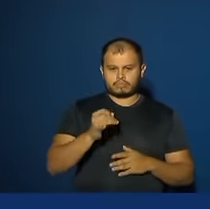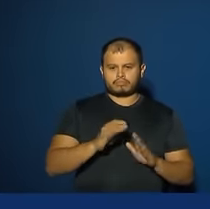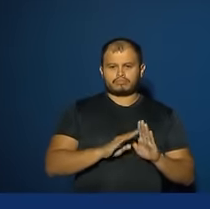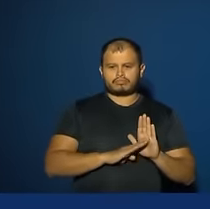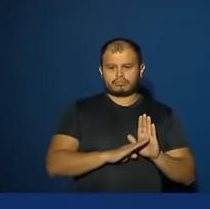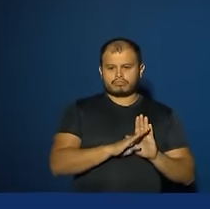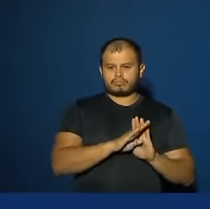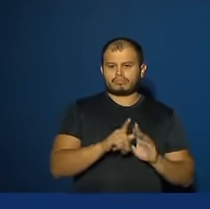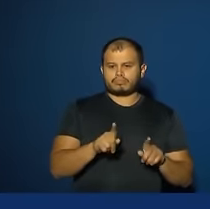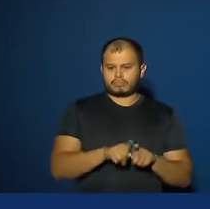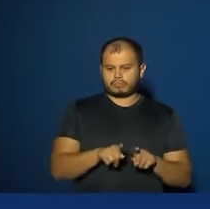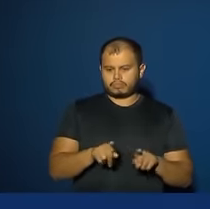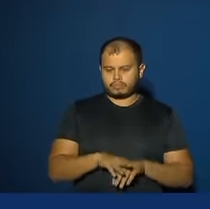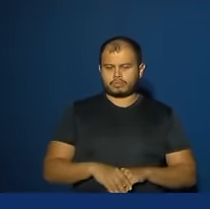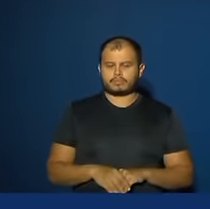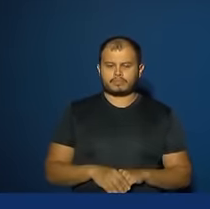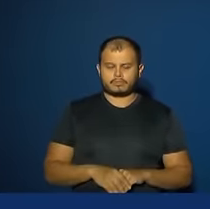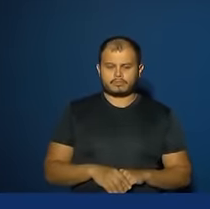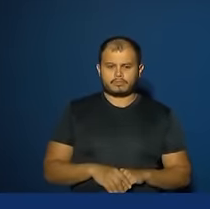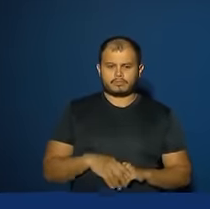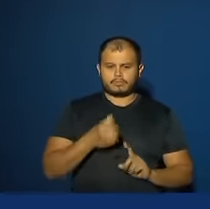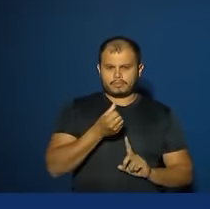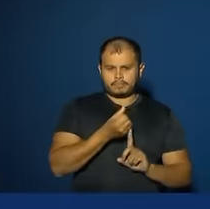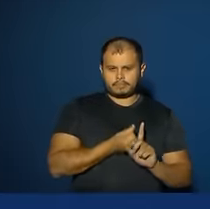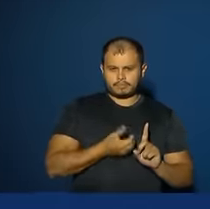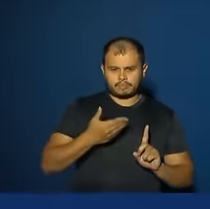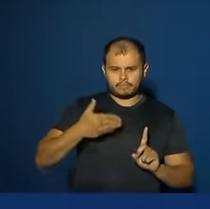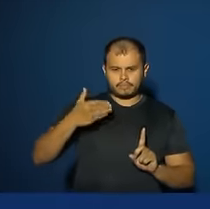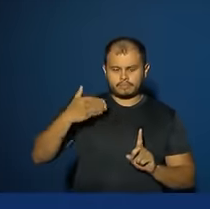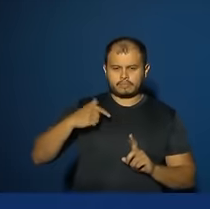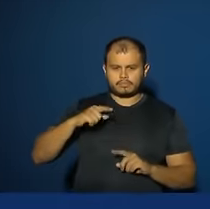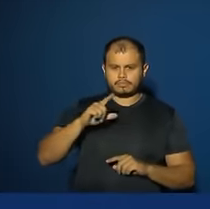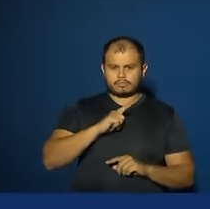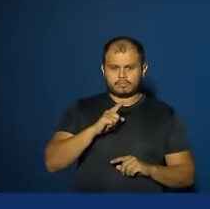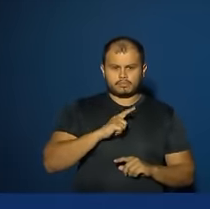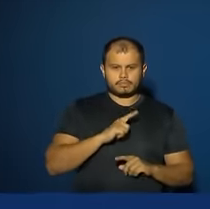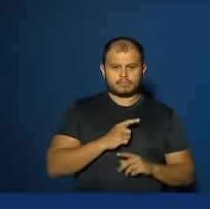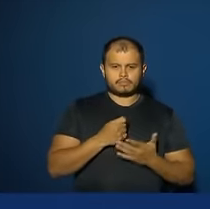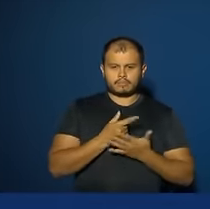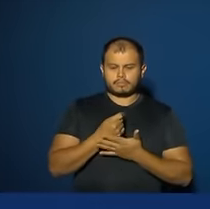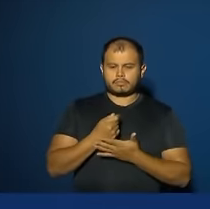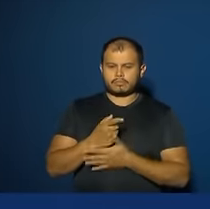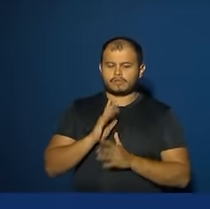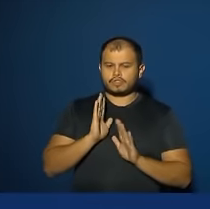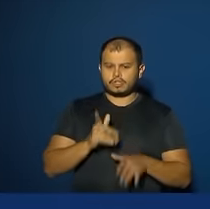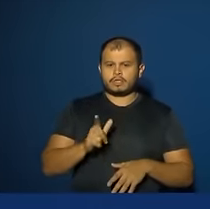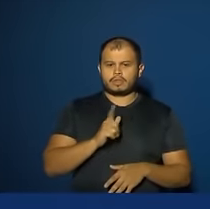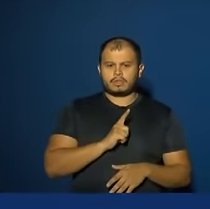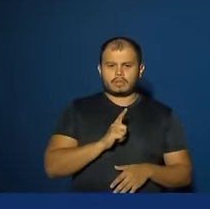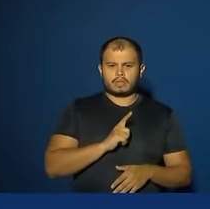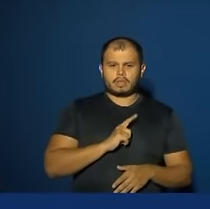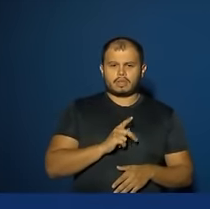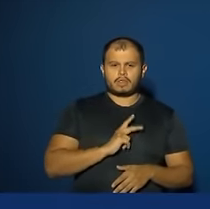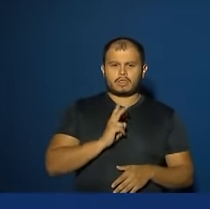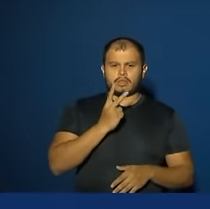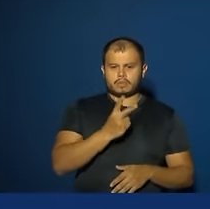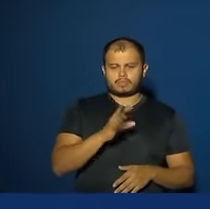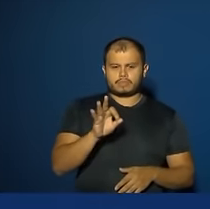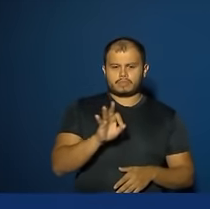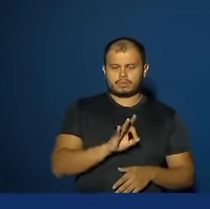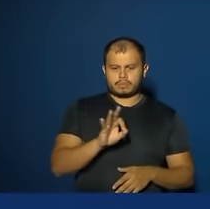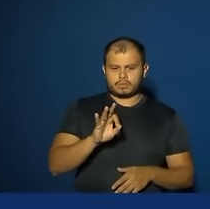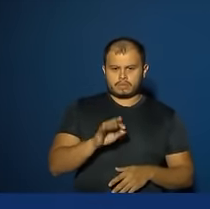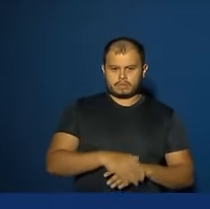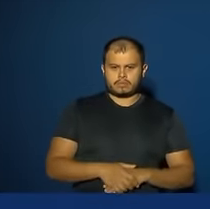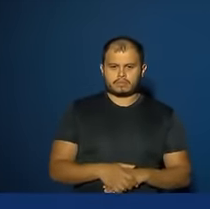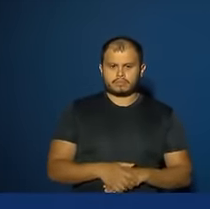seis meses, o deflator do consumo, o núcleo do deflator do consumo já está rodando ali abaixo de 2%.